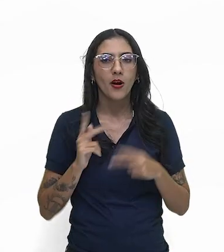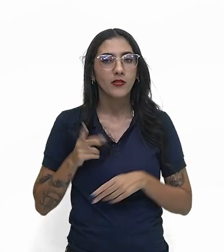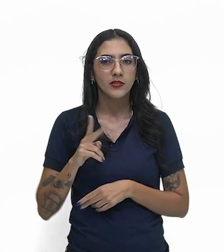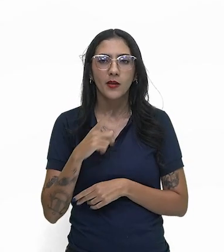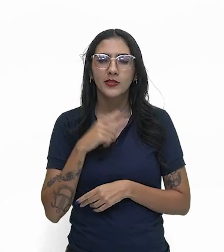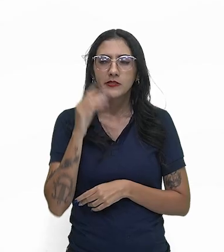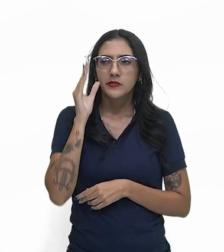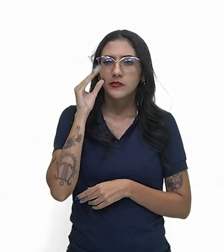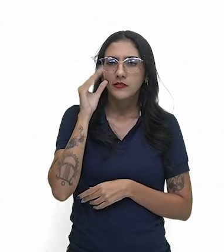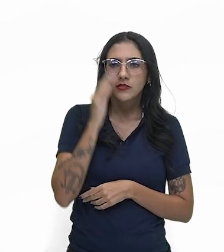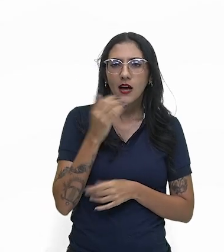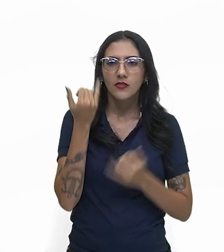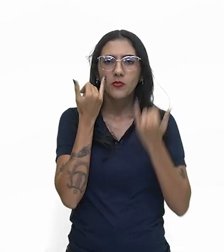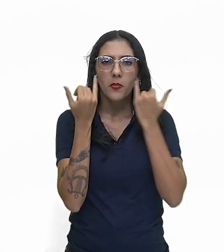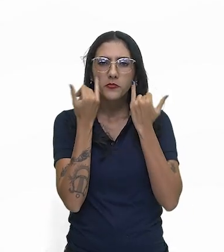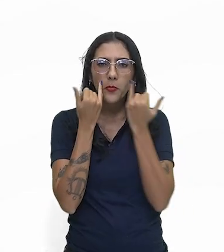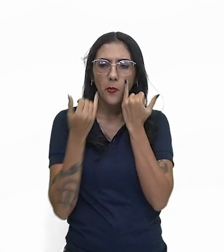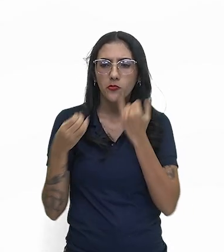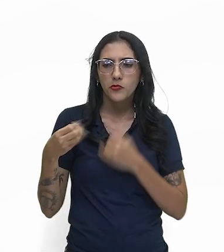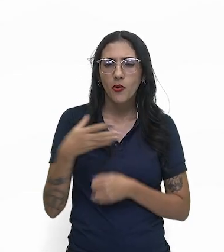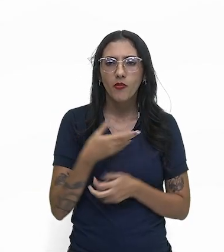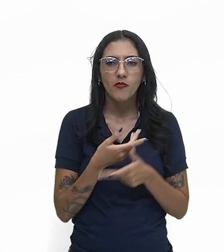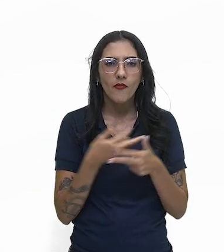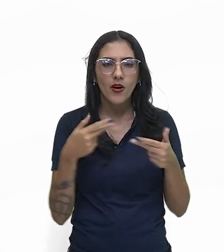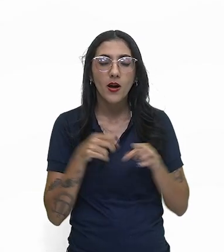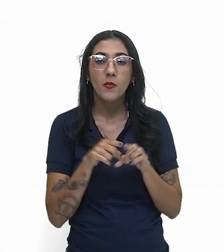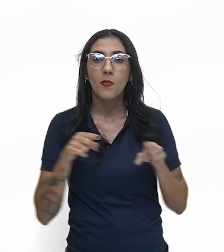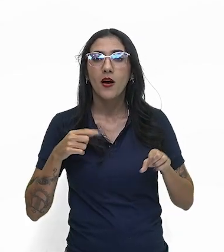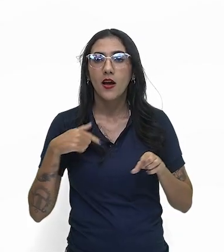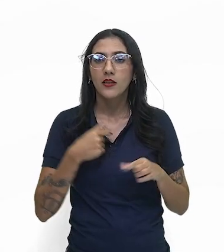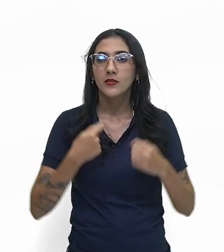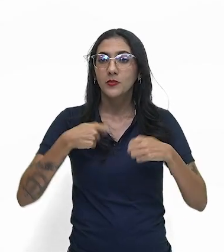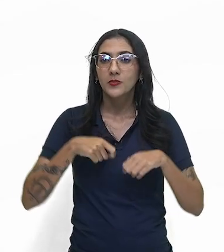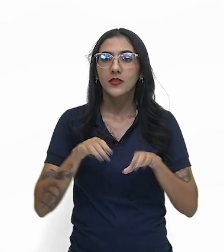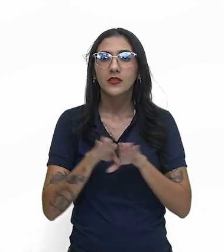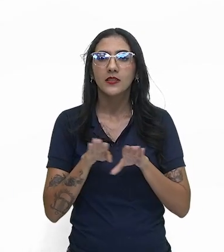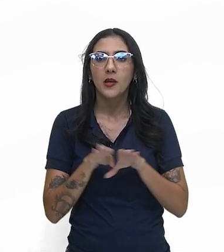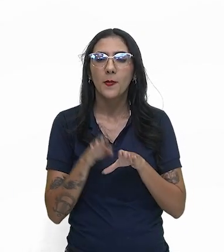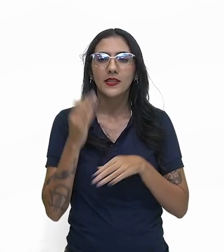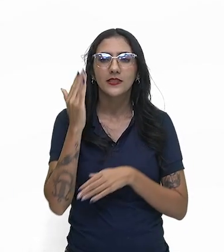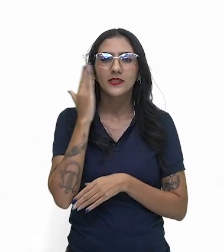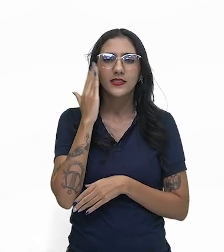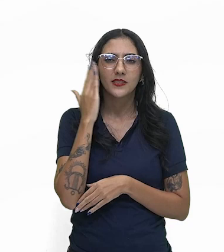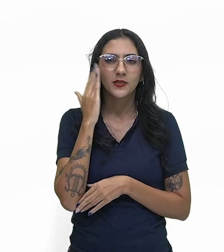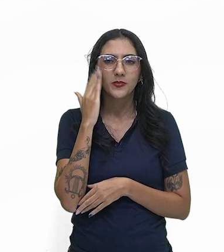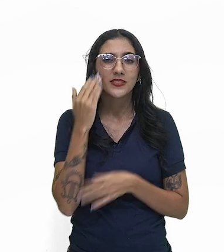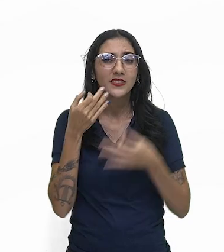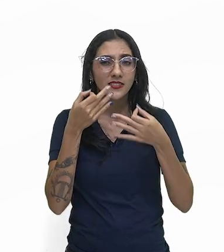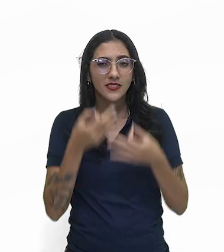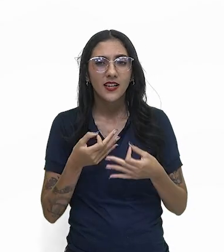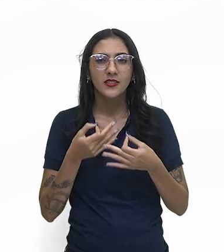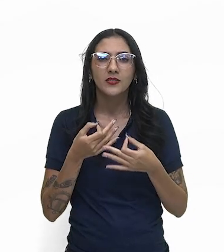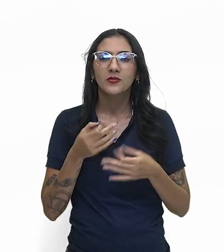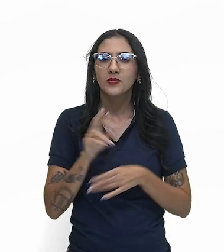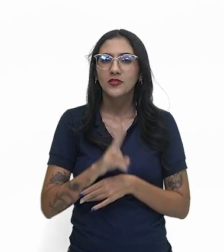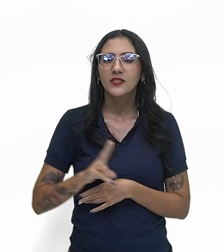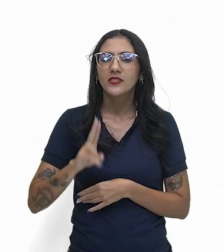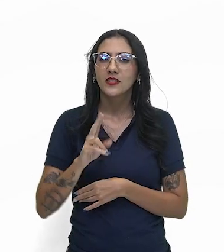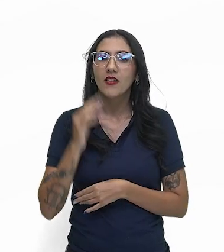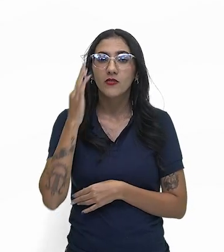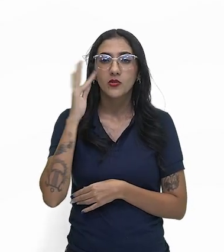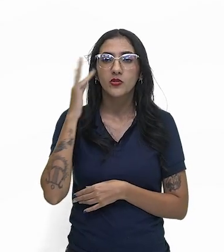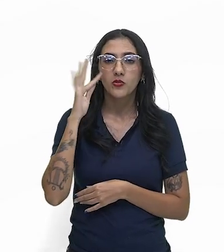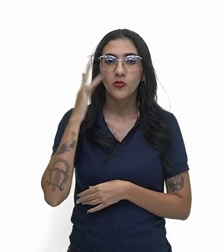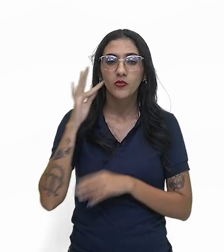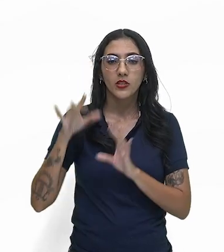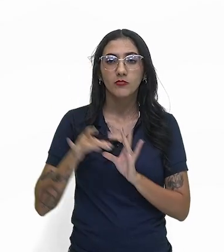dessa curiosidade, dessa descoberta, mas nós precisamos também saber utilizar, né, e com esse espírito também da filosofia da